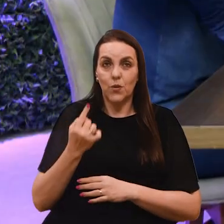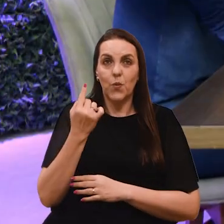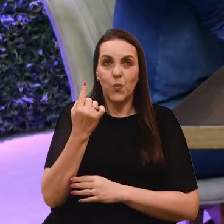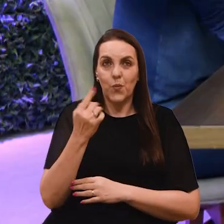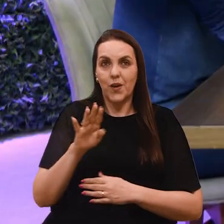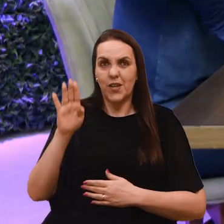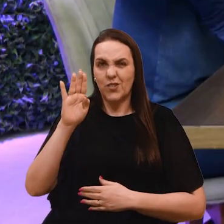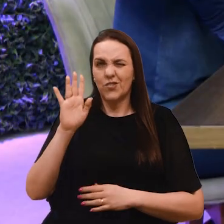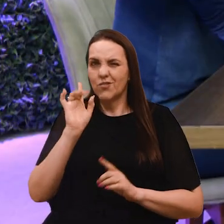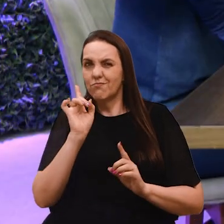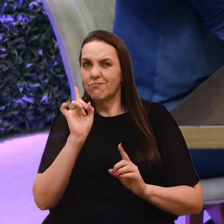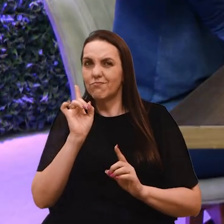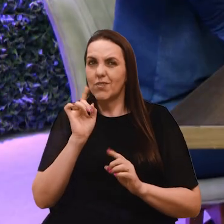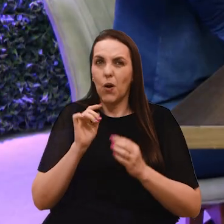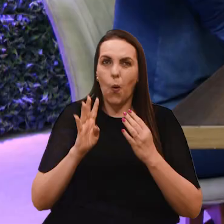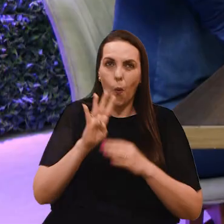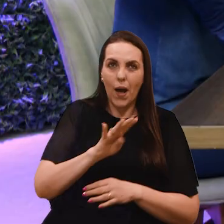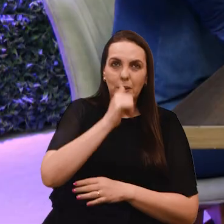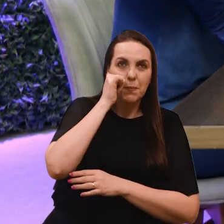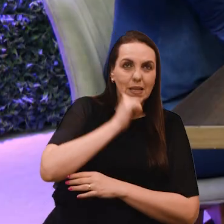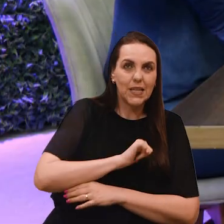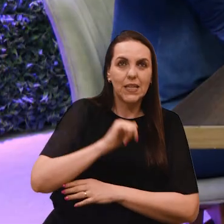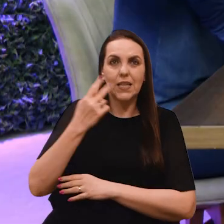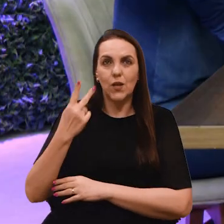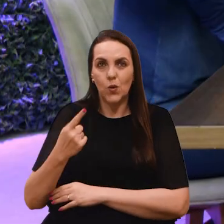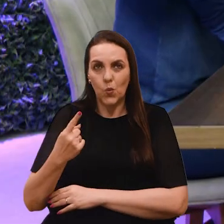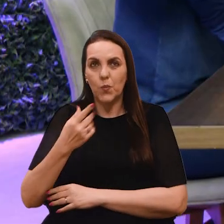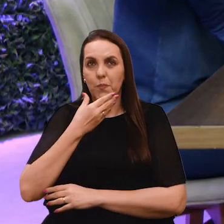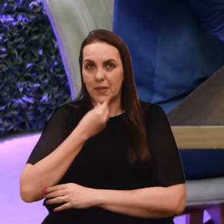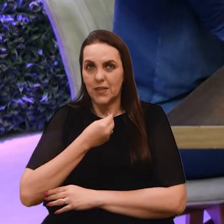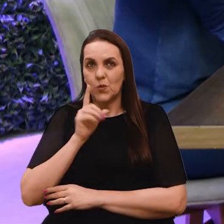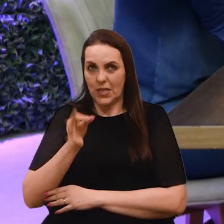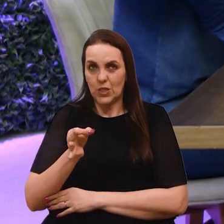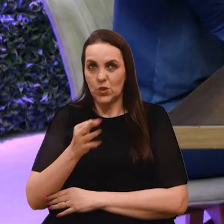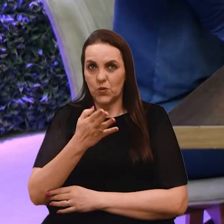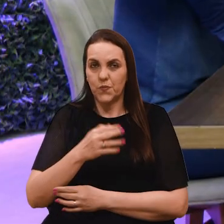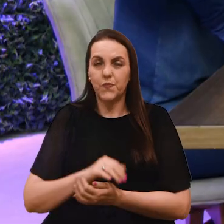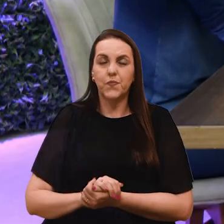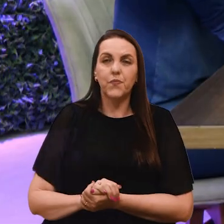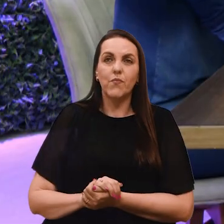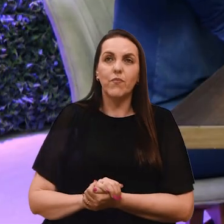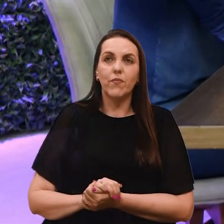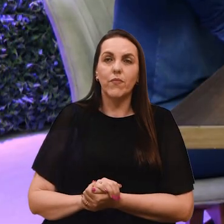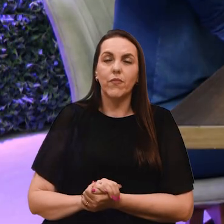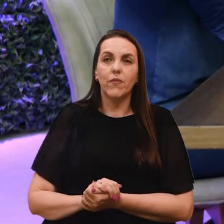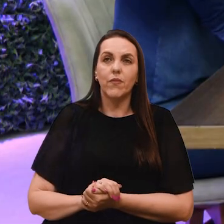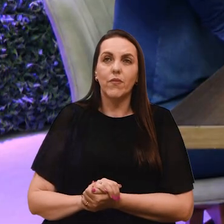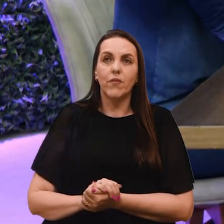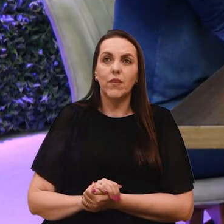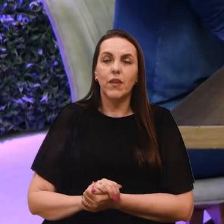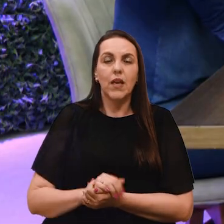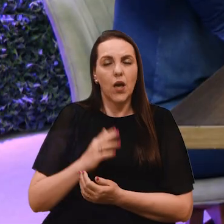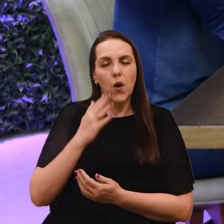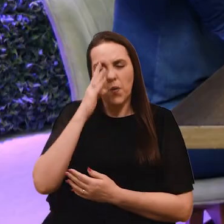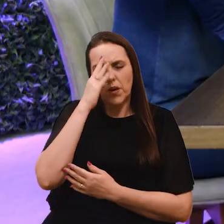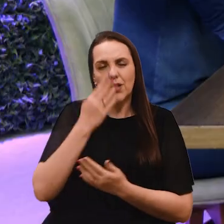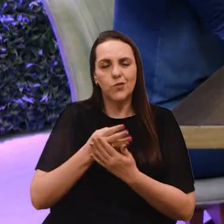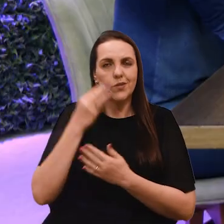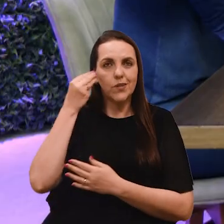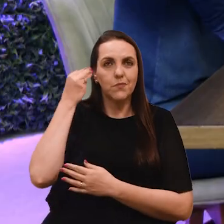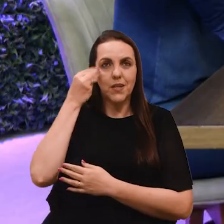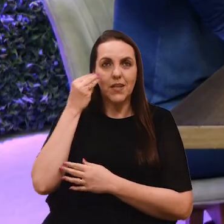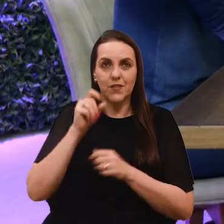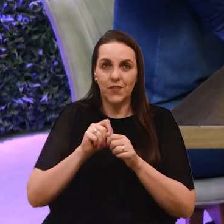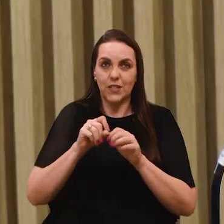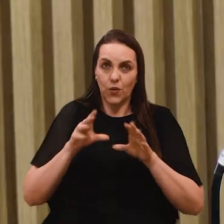engano, na nossa turma, né? Isso. Dos 5, eram 4 meninas. Mas, assim, eu acho que a experiência de fazer coletivamente, quando